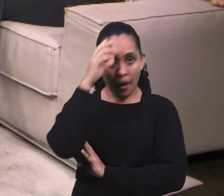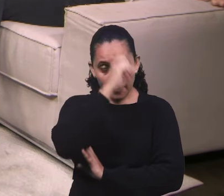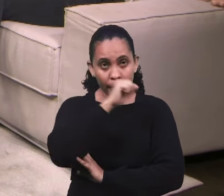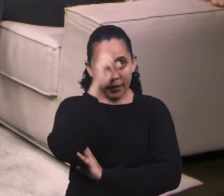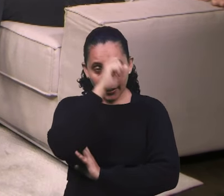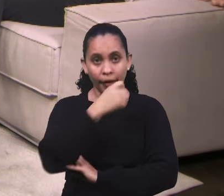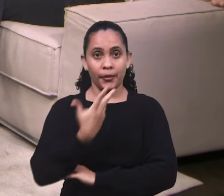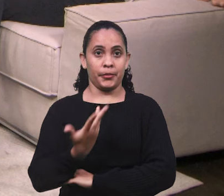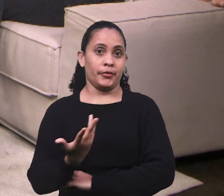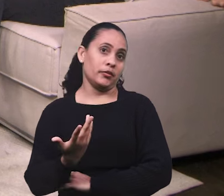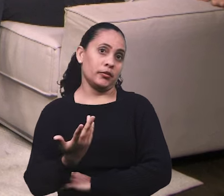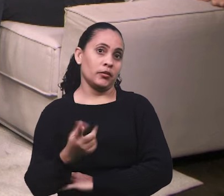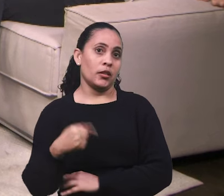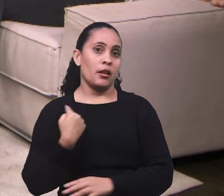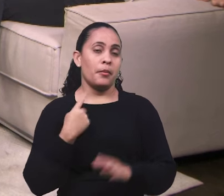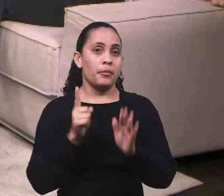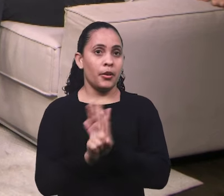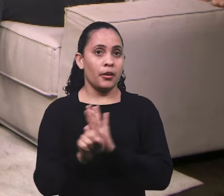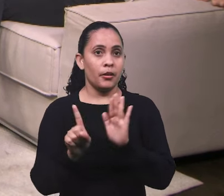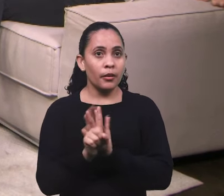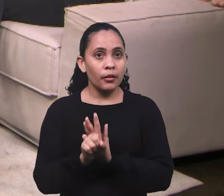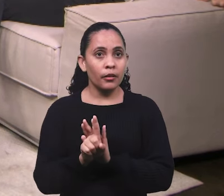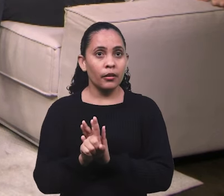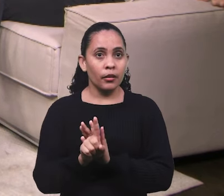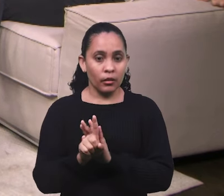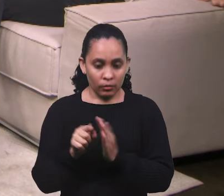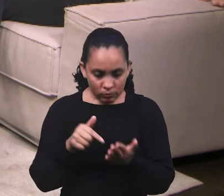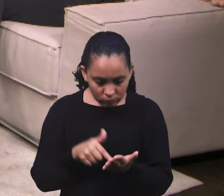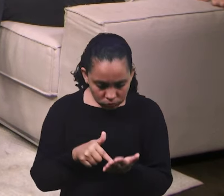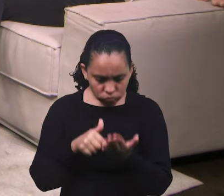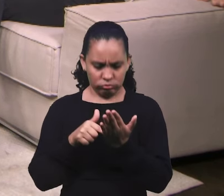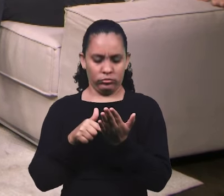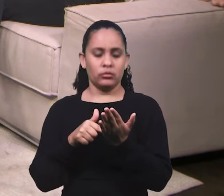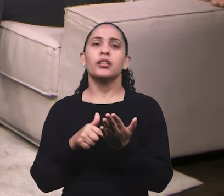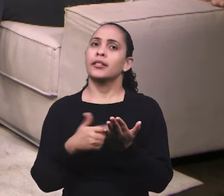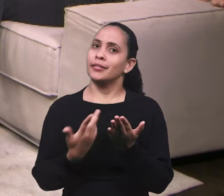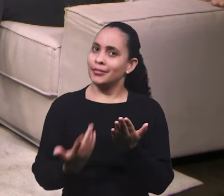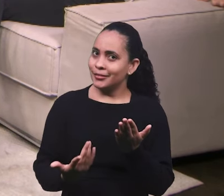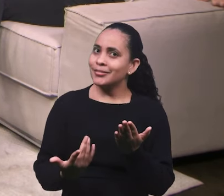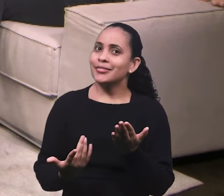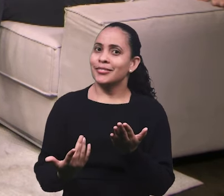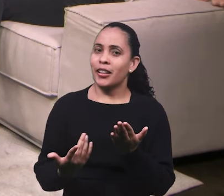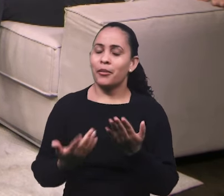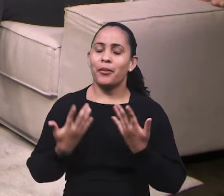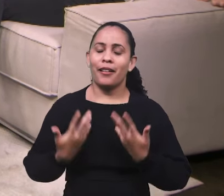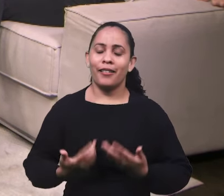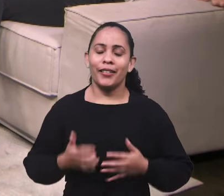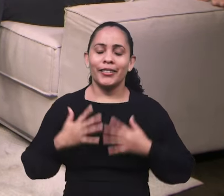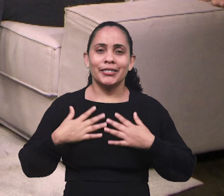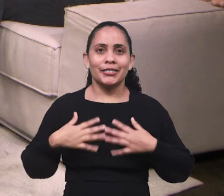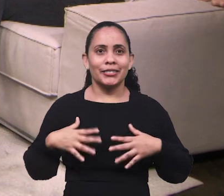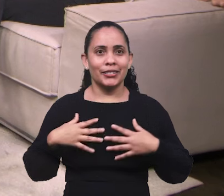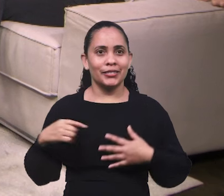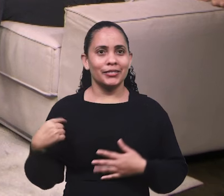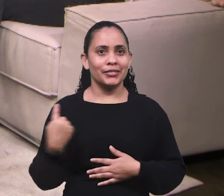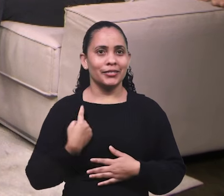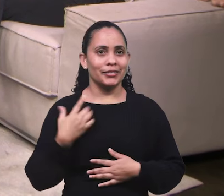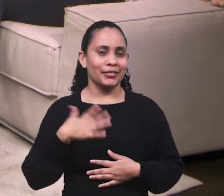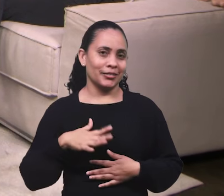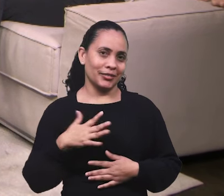você queira fazer isso, se a consulta não está legal, você, né? Isso é um alívio para todos nós também. Além da